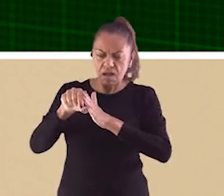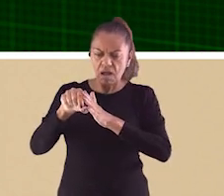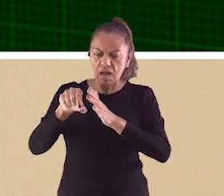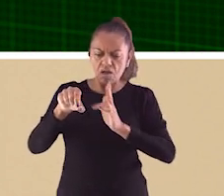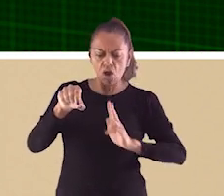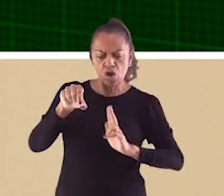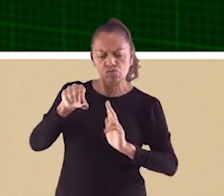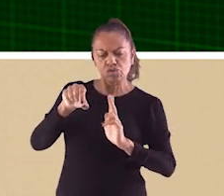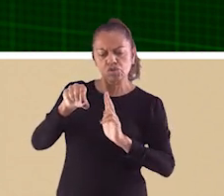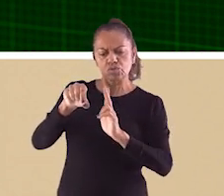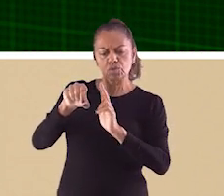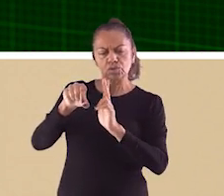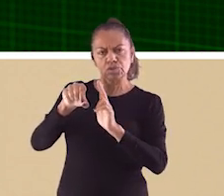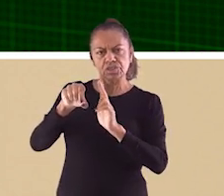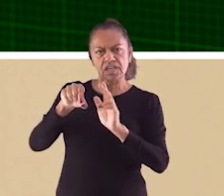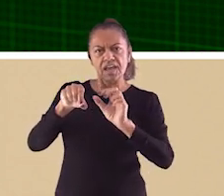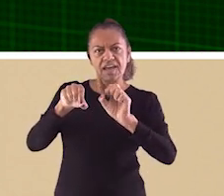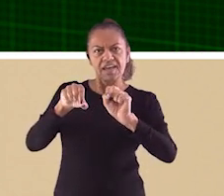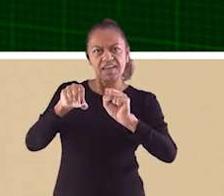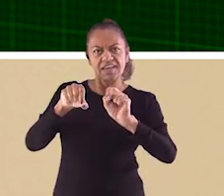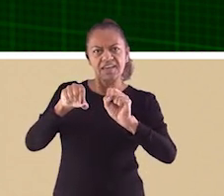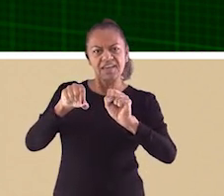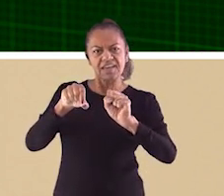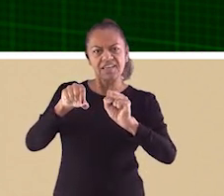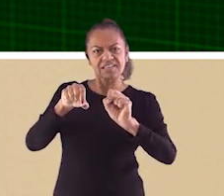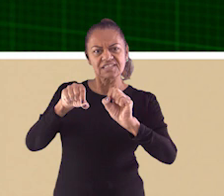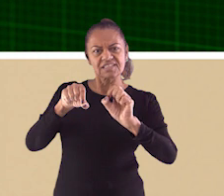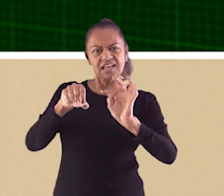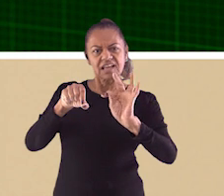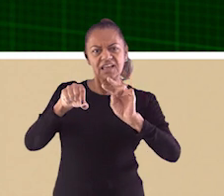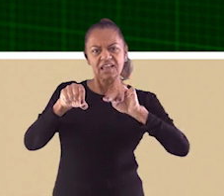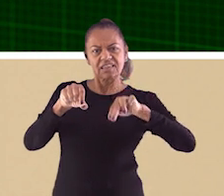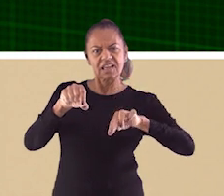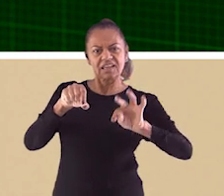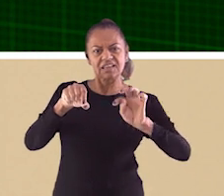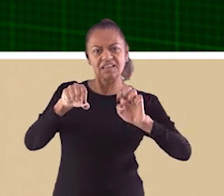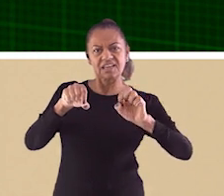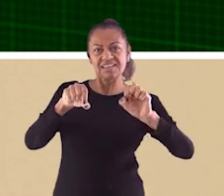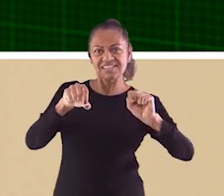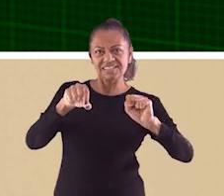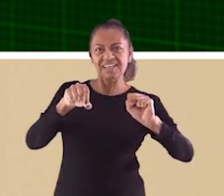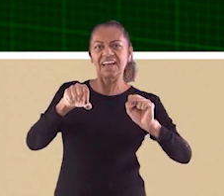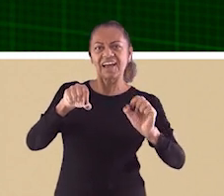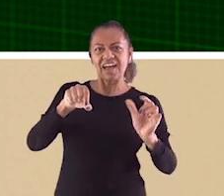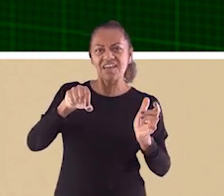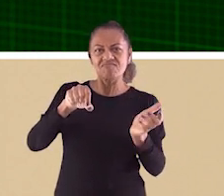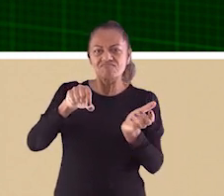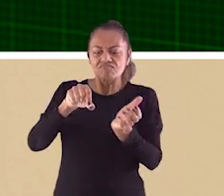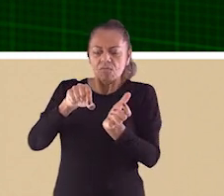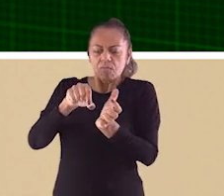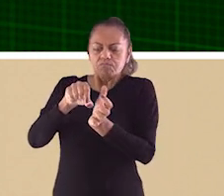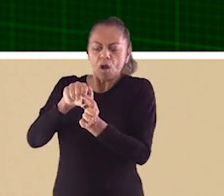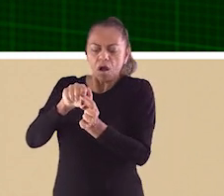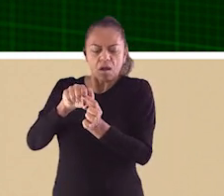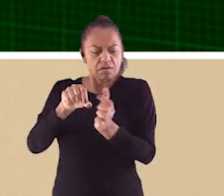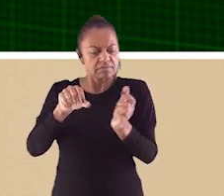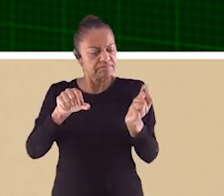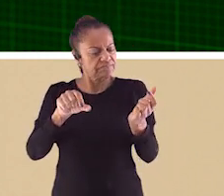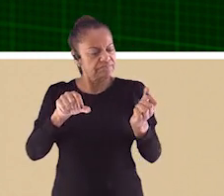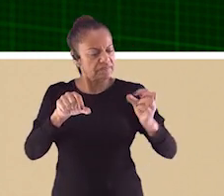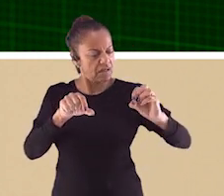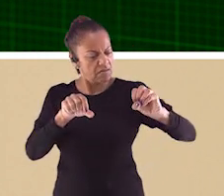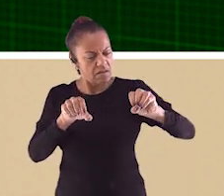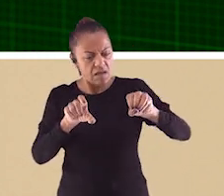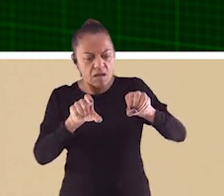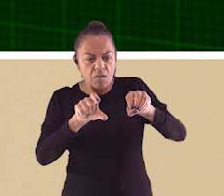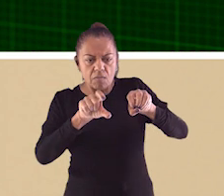eu retiro a parte entupida e coloco uma emenda. O stent nada mais é do que uma válvula que